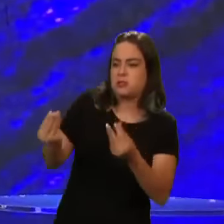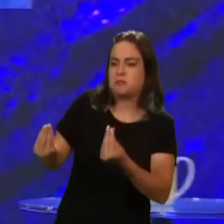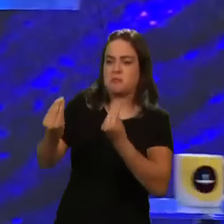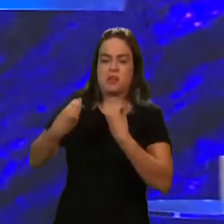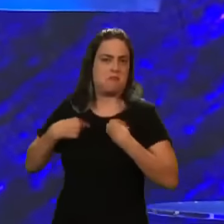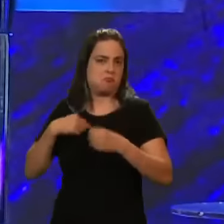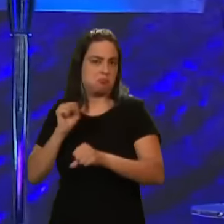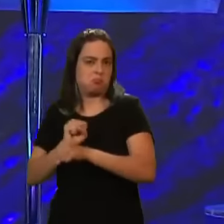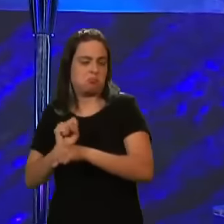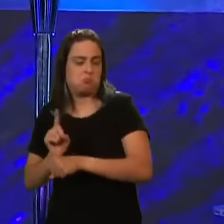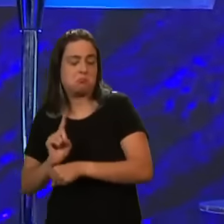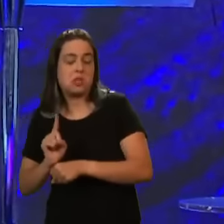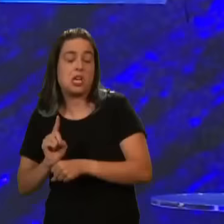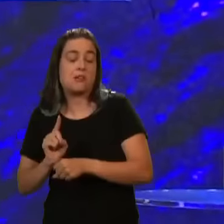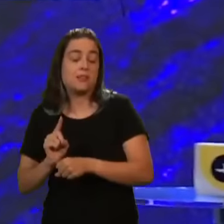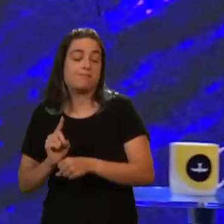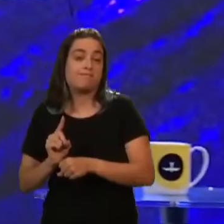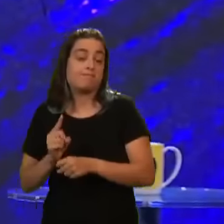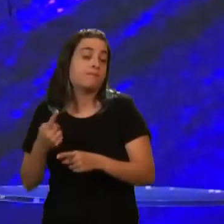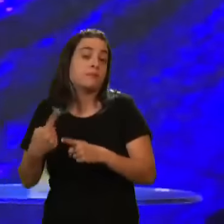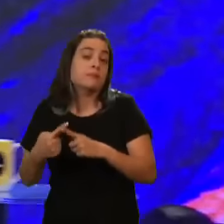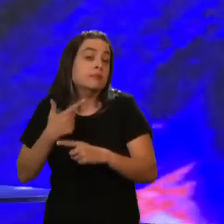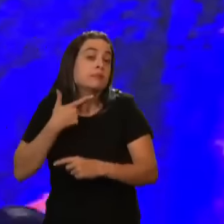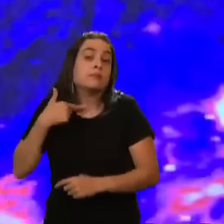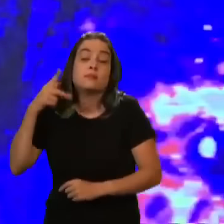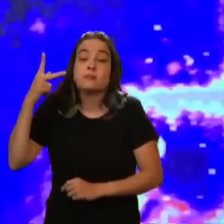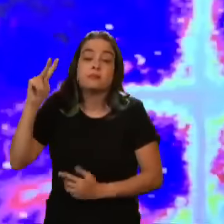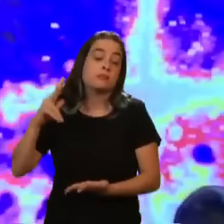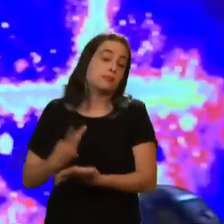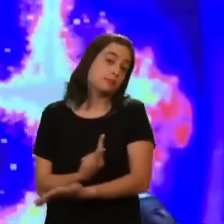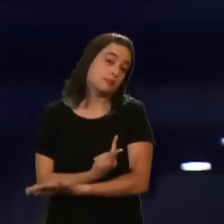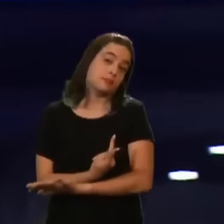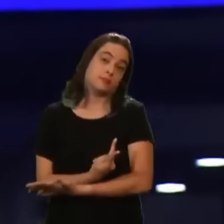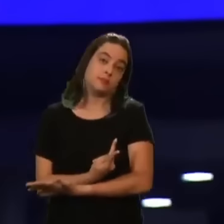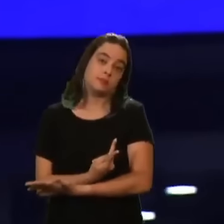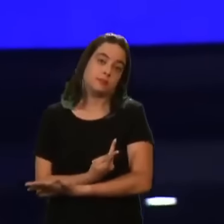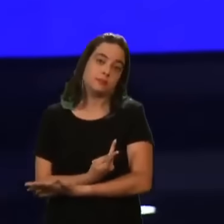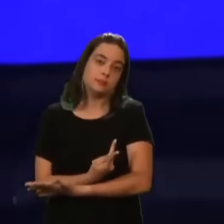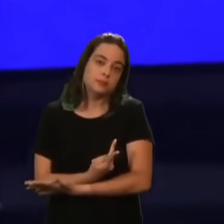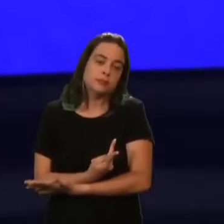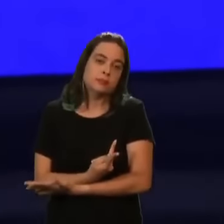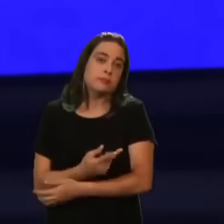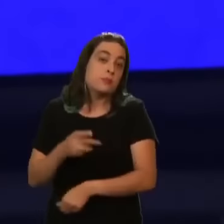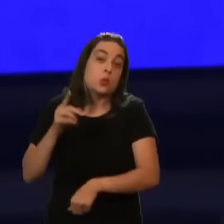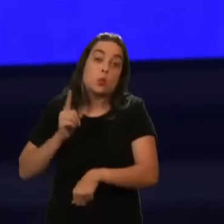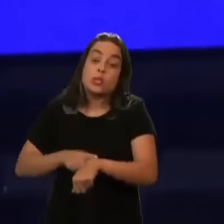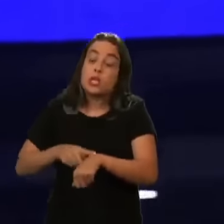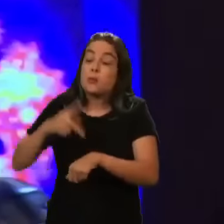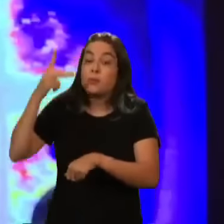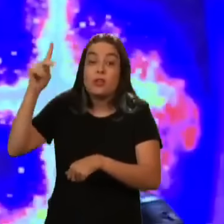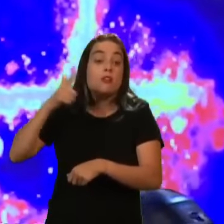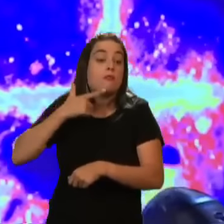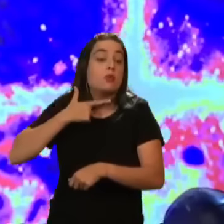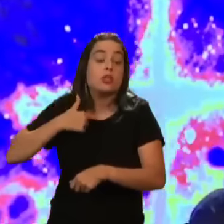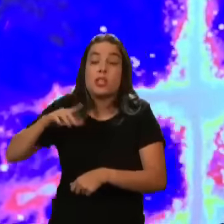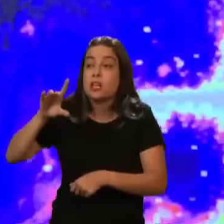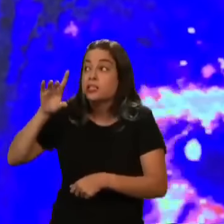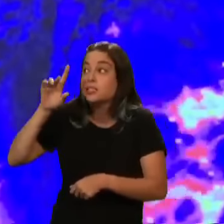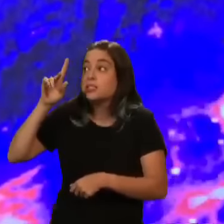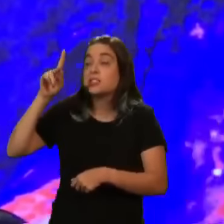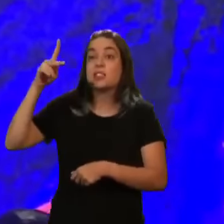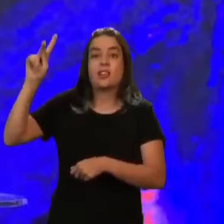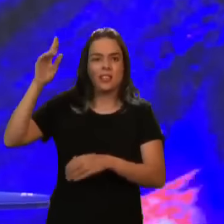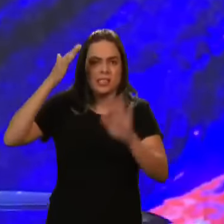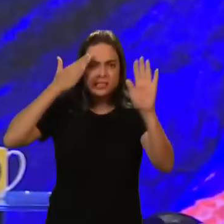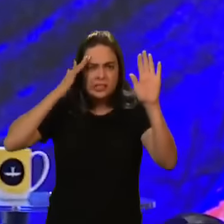não estava esperando. Porque Ele é Deus, e Ele faz no tempo dEle, da forma dEle. Quem